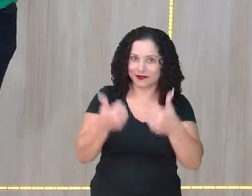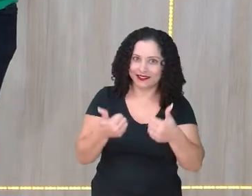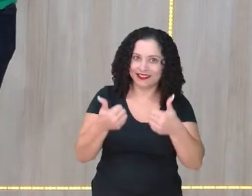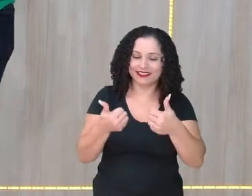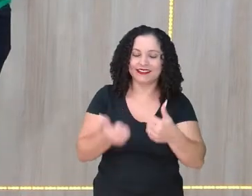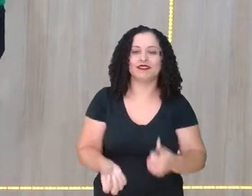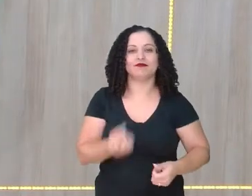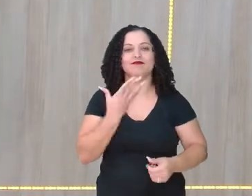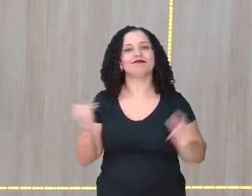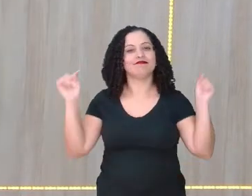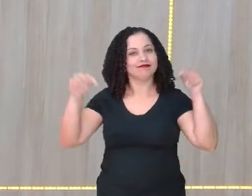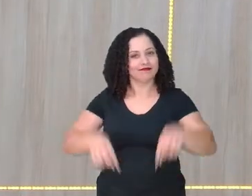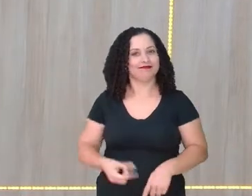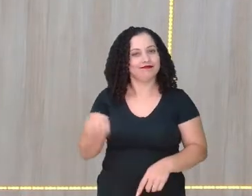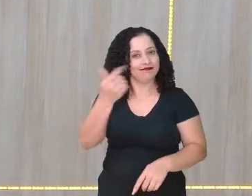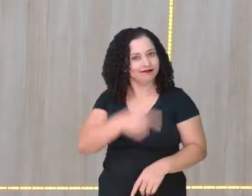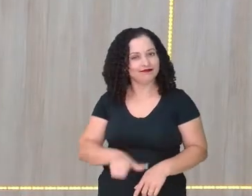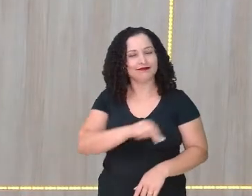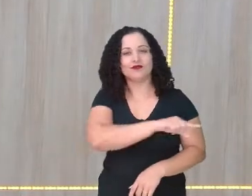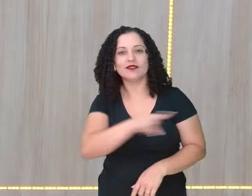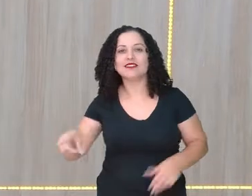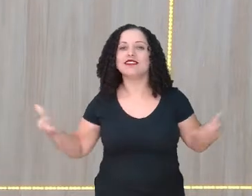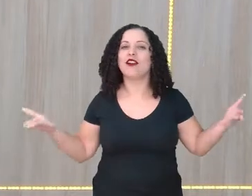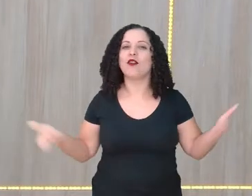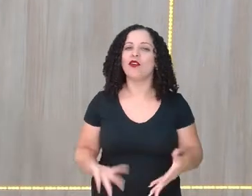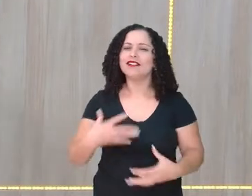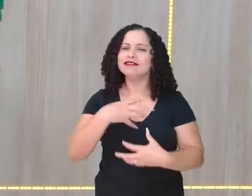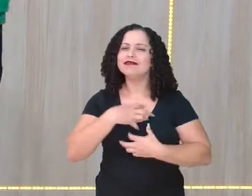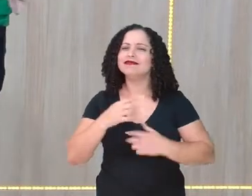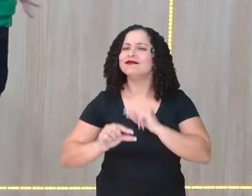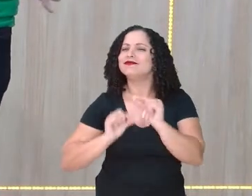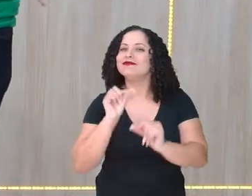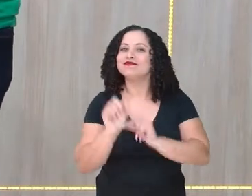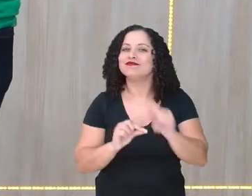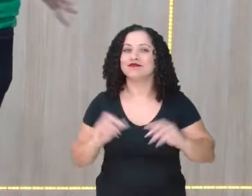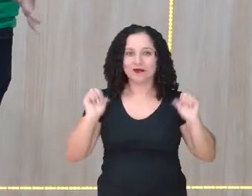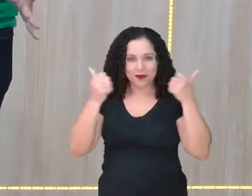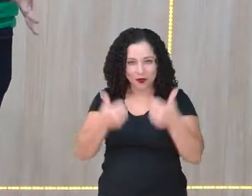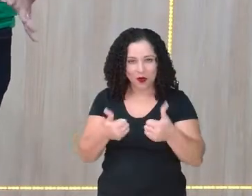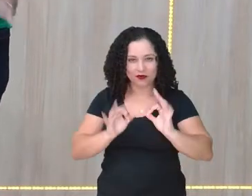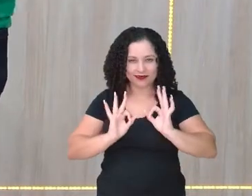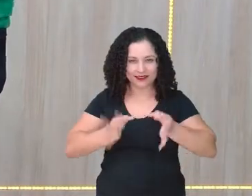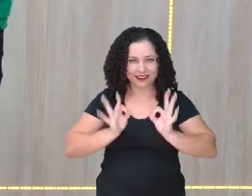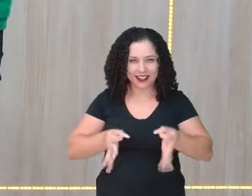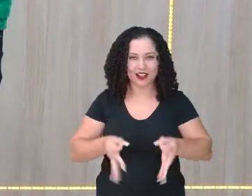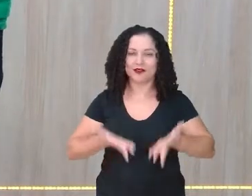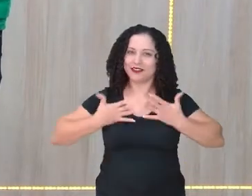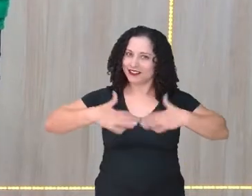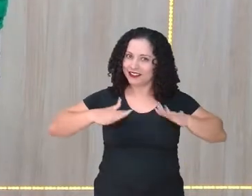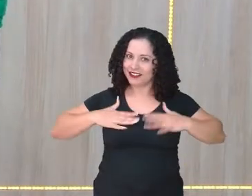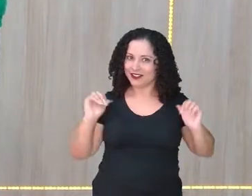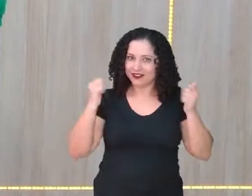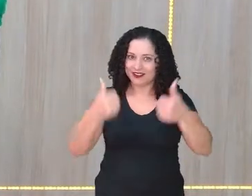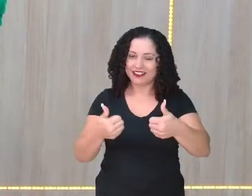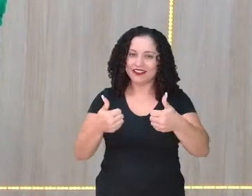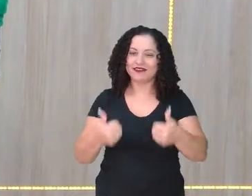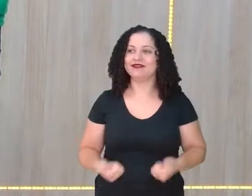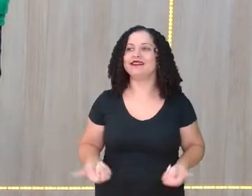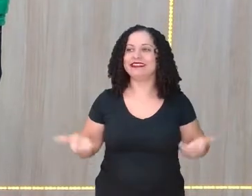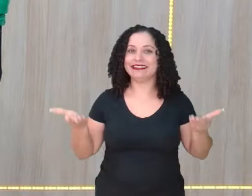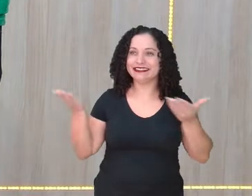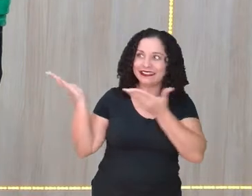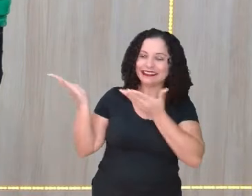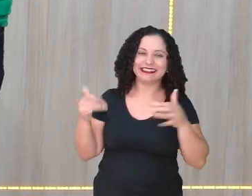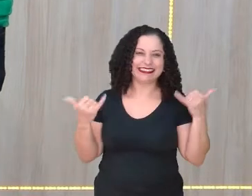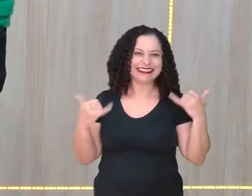estar com vocês aqui de novo. Como é que vocês estão hoje? Tá tudo certinho aí? O clima tá bom? Tá tudo favorável? Tá tranquilo? Tá favorável? Lembra dessa aqui?